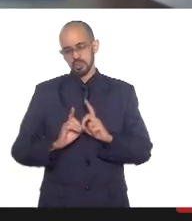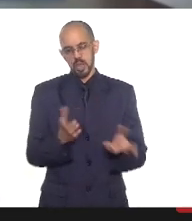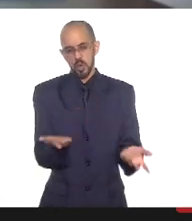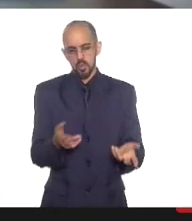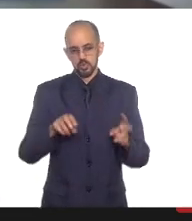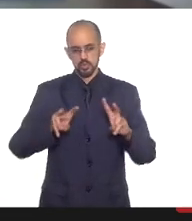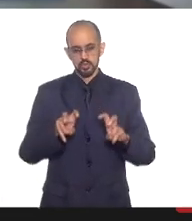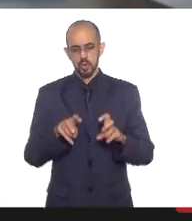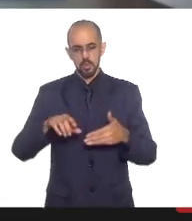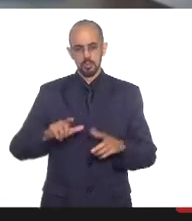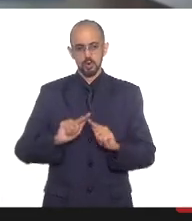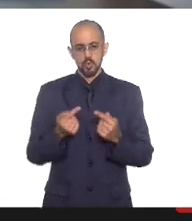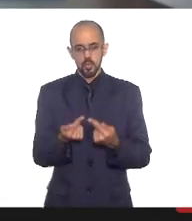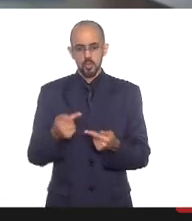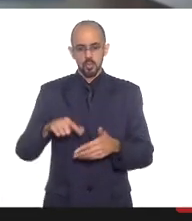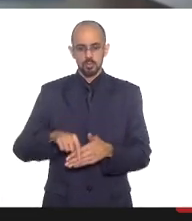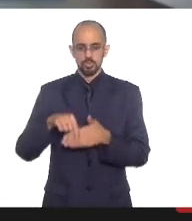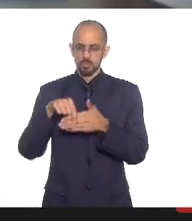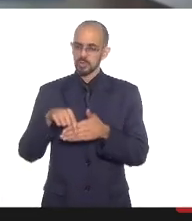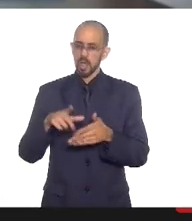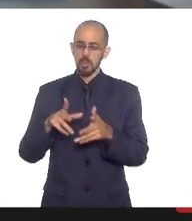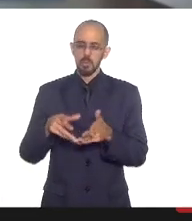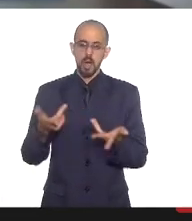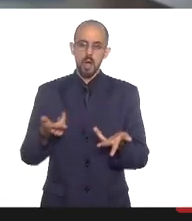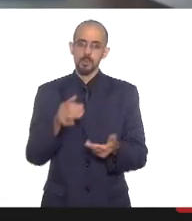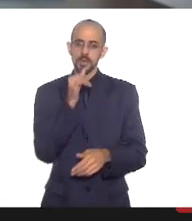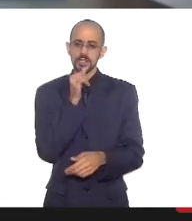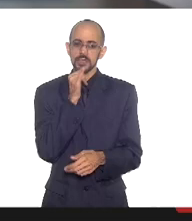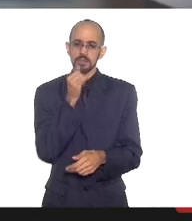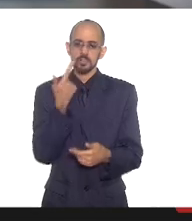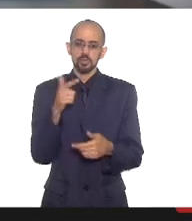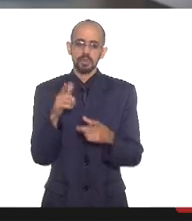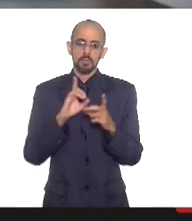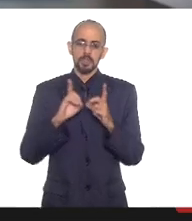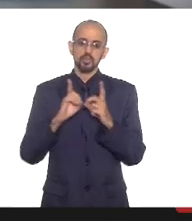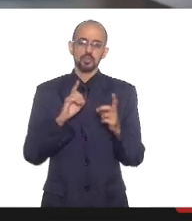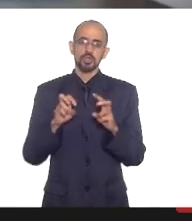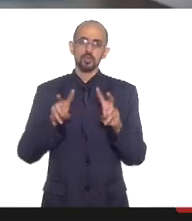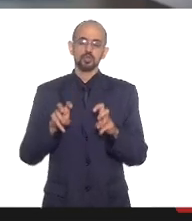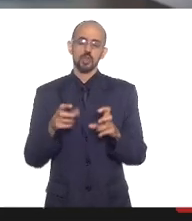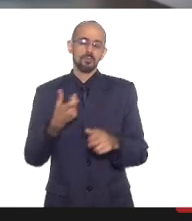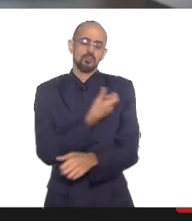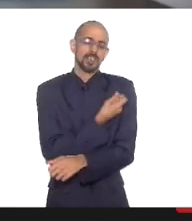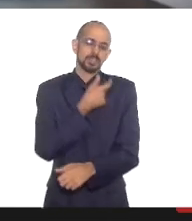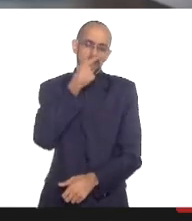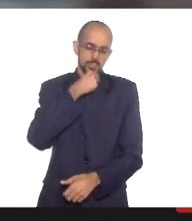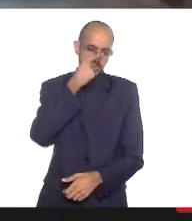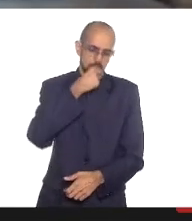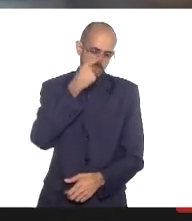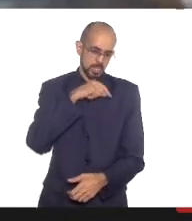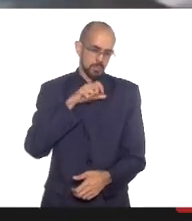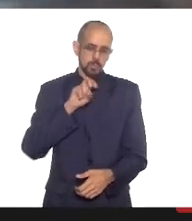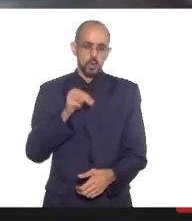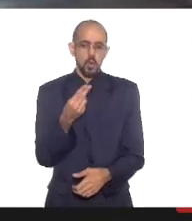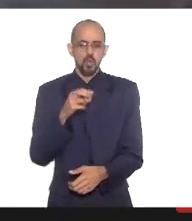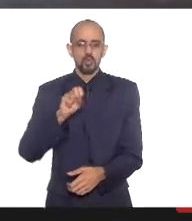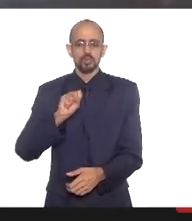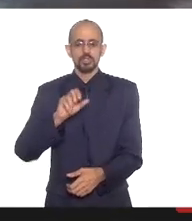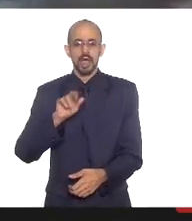em relação à vacinação de sarampo de influenza que vem acontecendo por exemplo é a